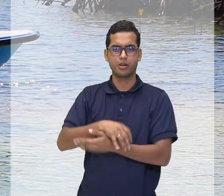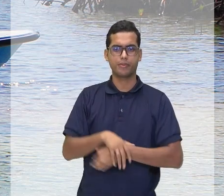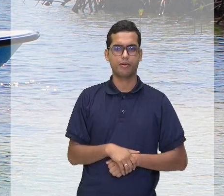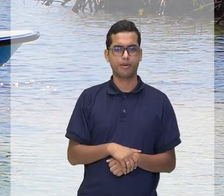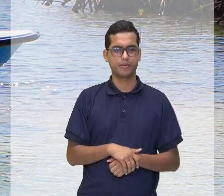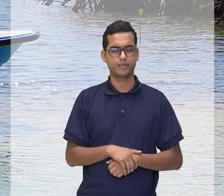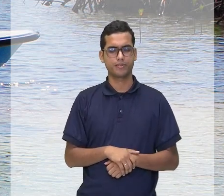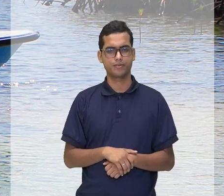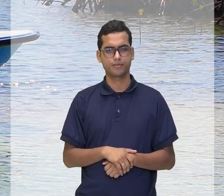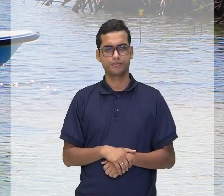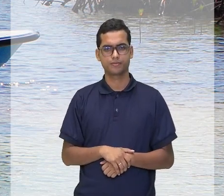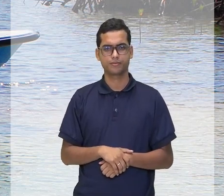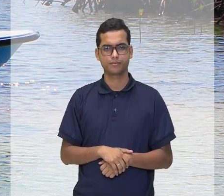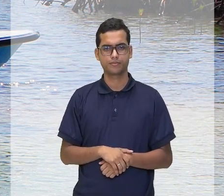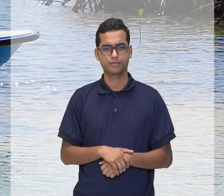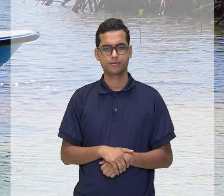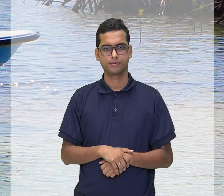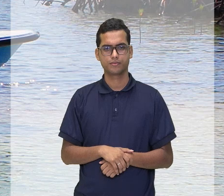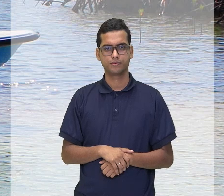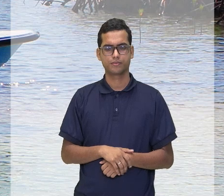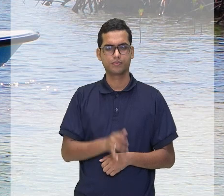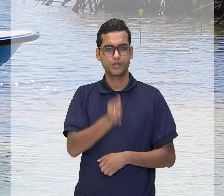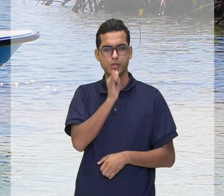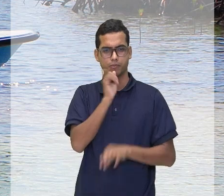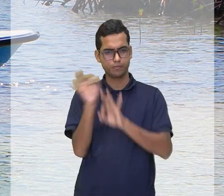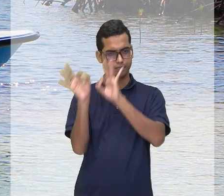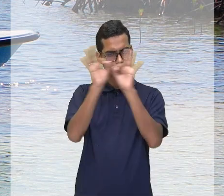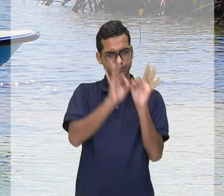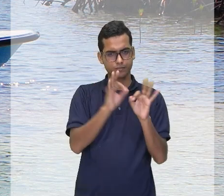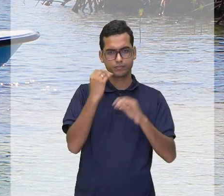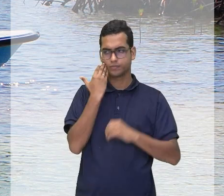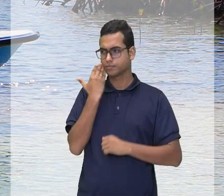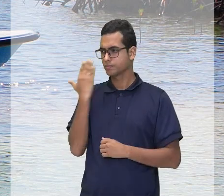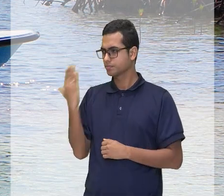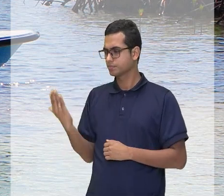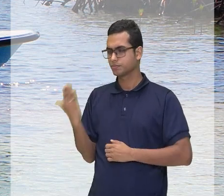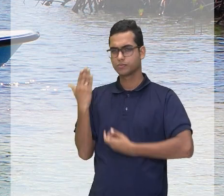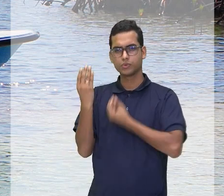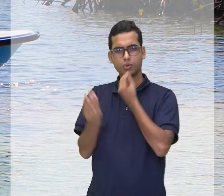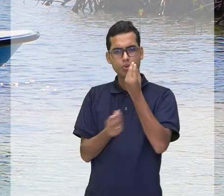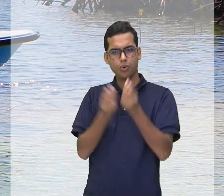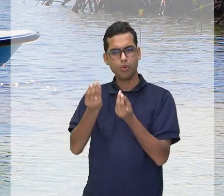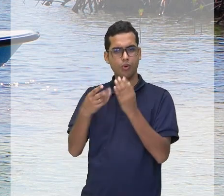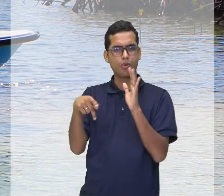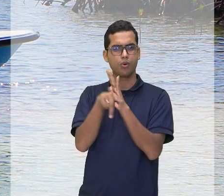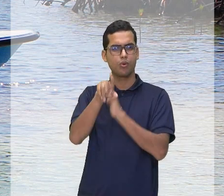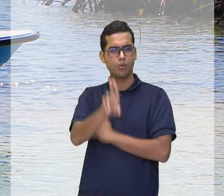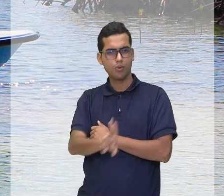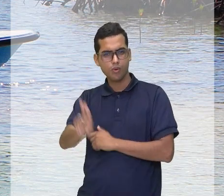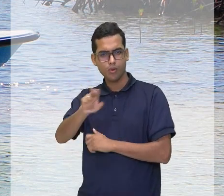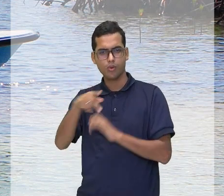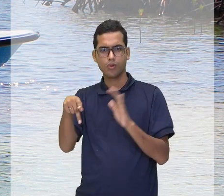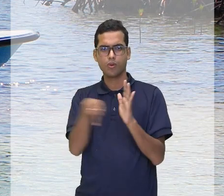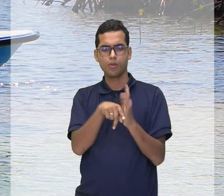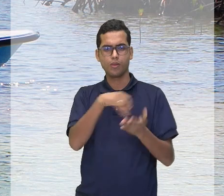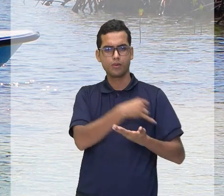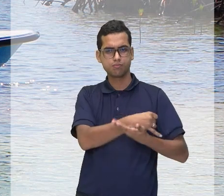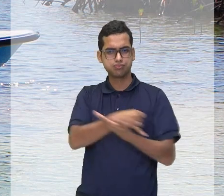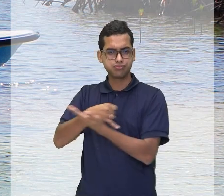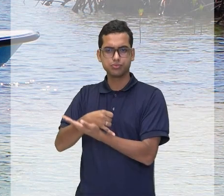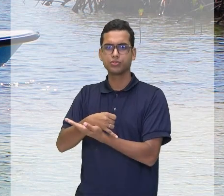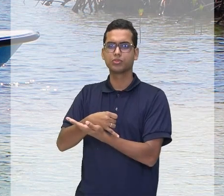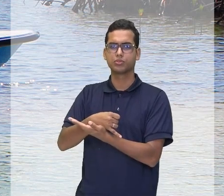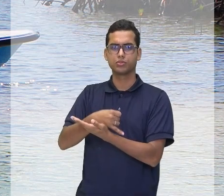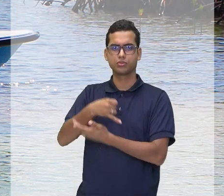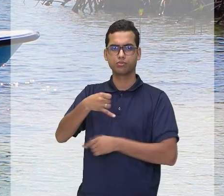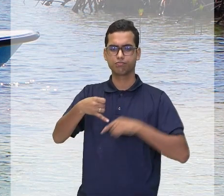isso? Então, o exemplo, né, de como funciona um motor é uma aplicação que nós